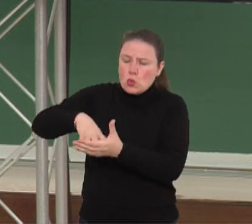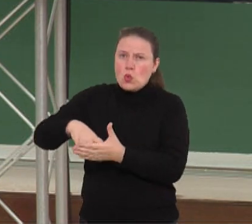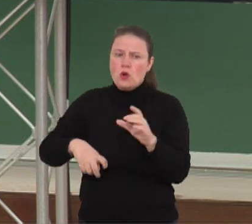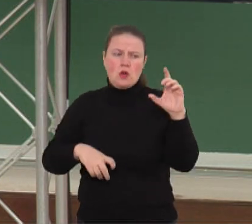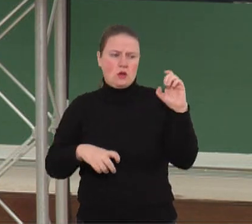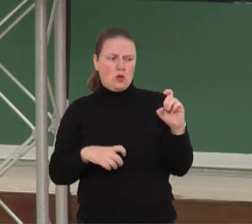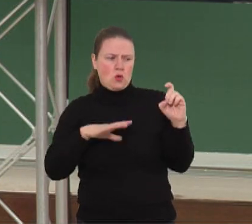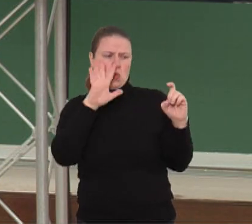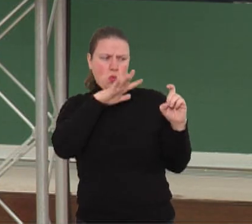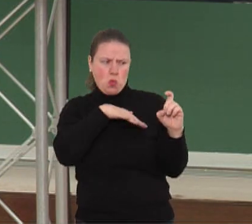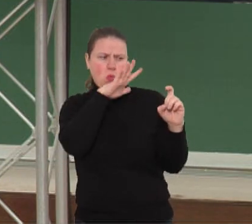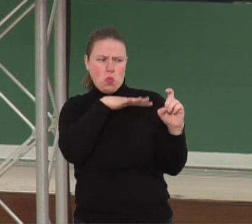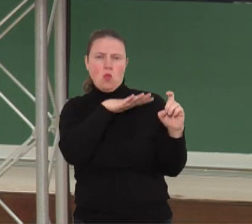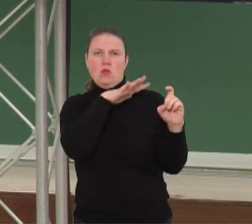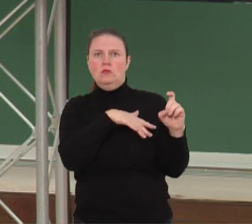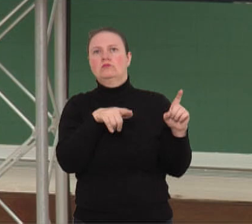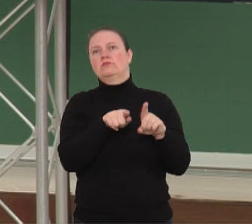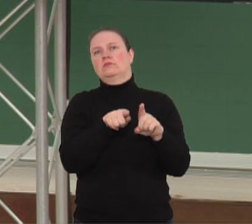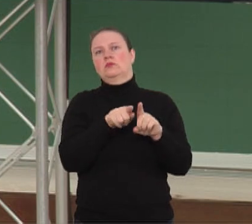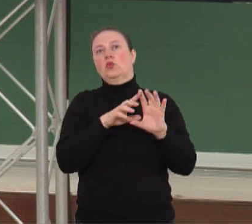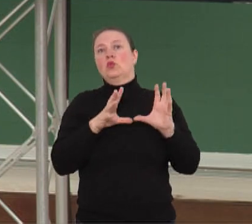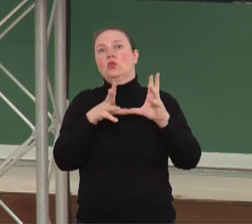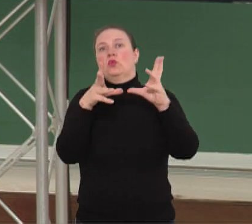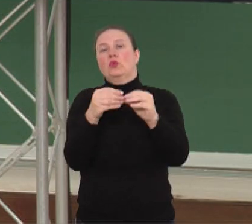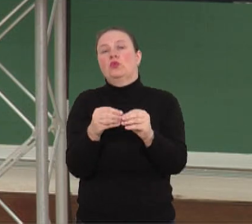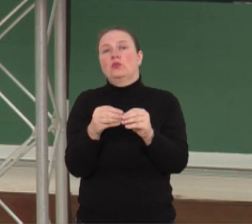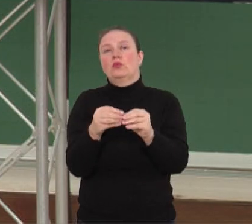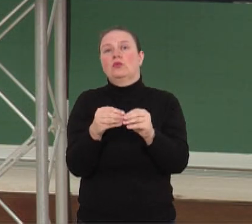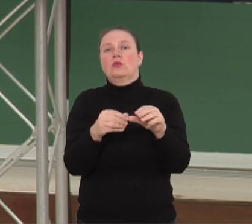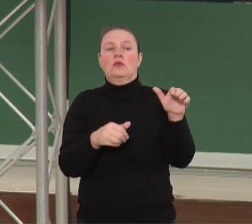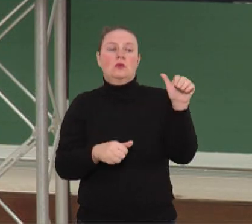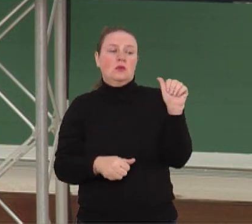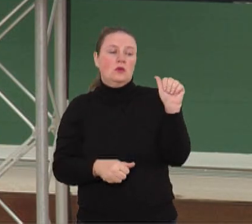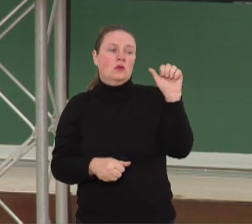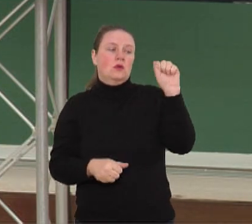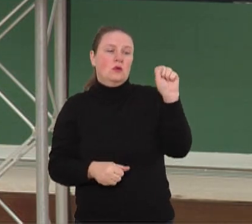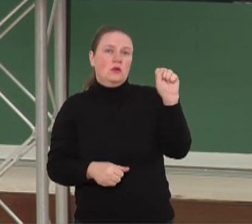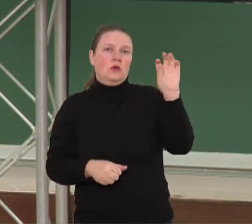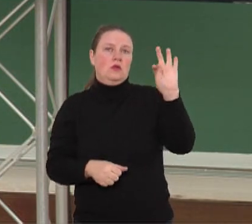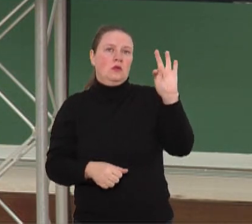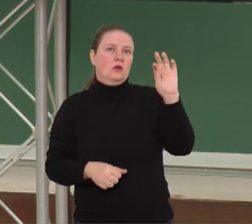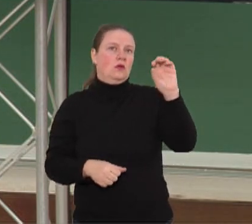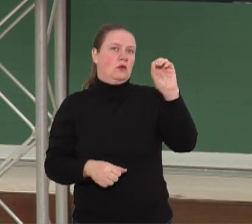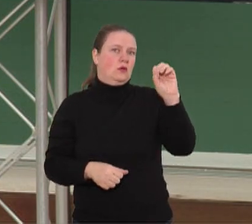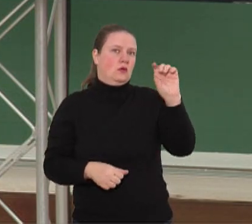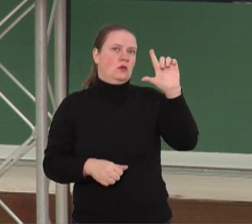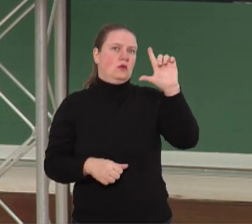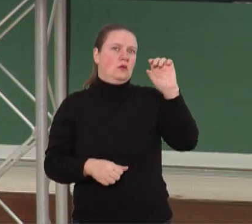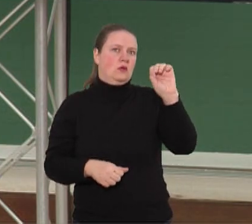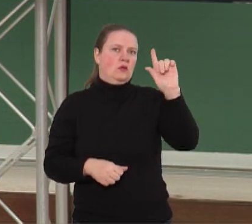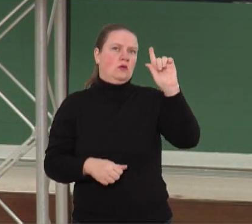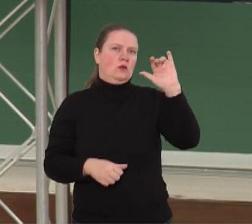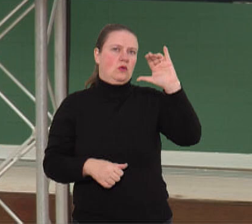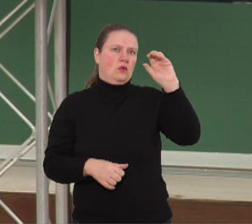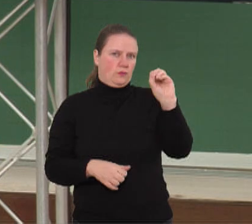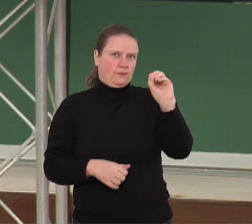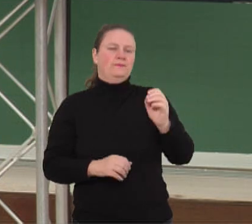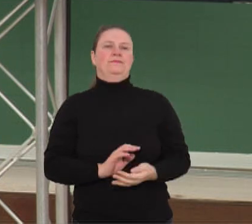deram, e isso é tudo astrológico e muito interessante. Mas ficamos